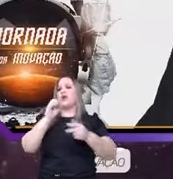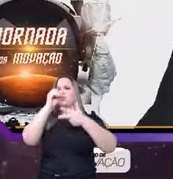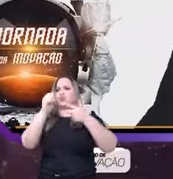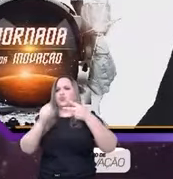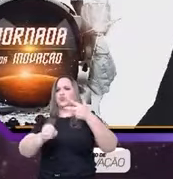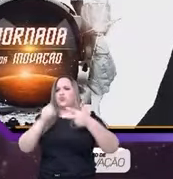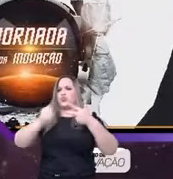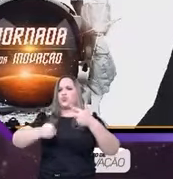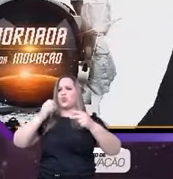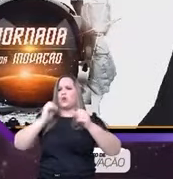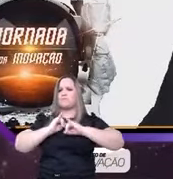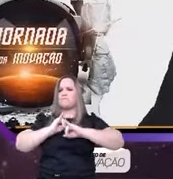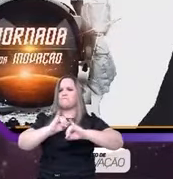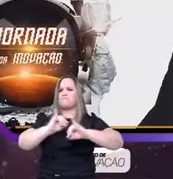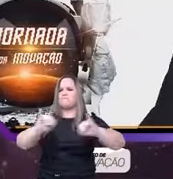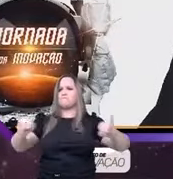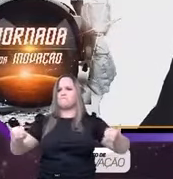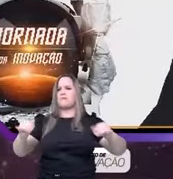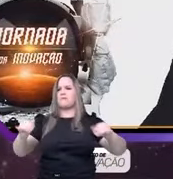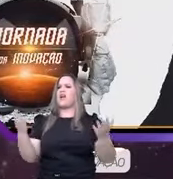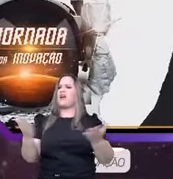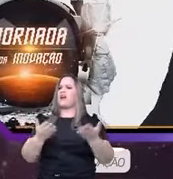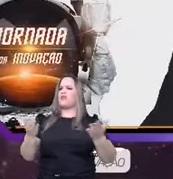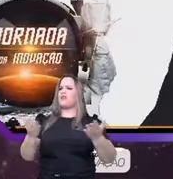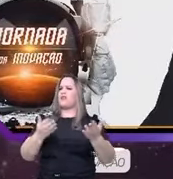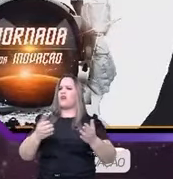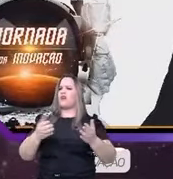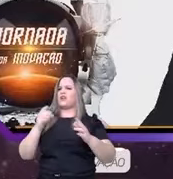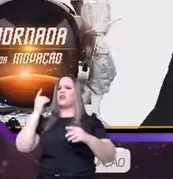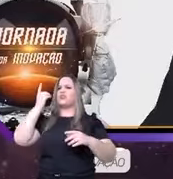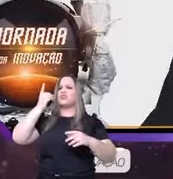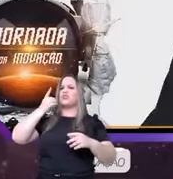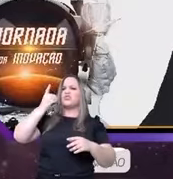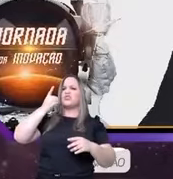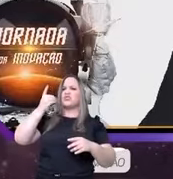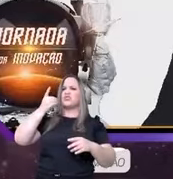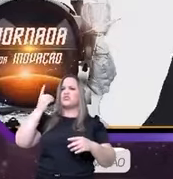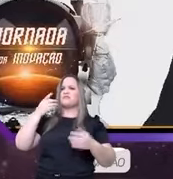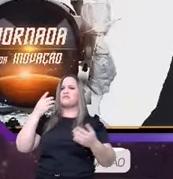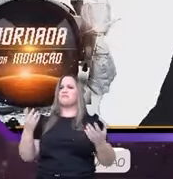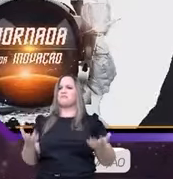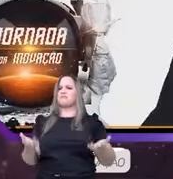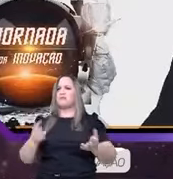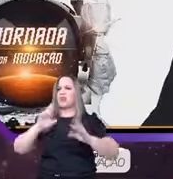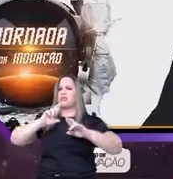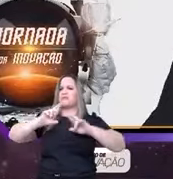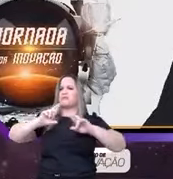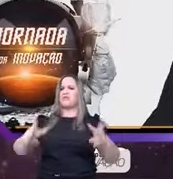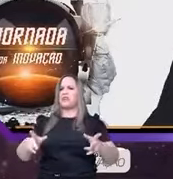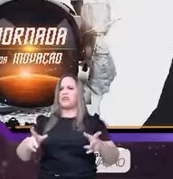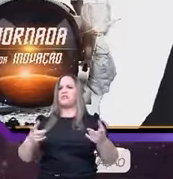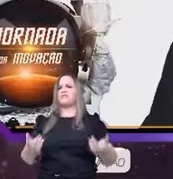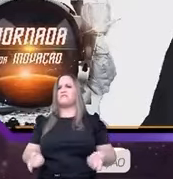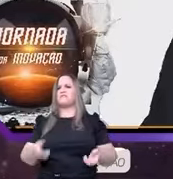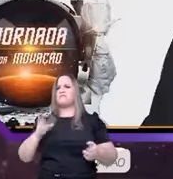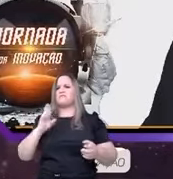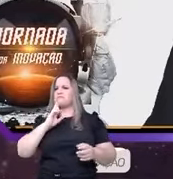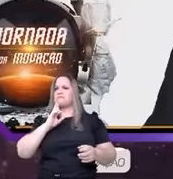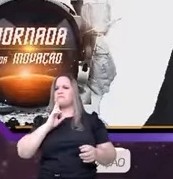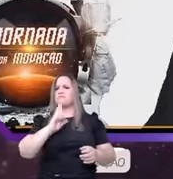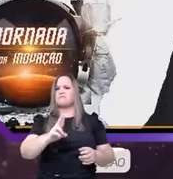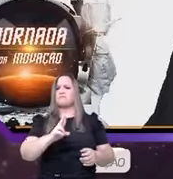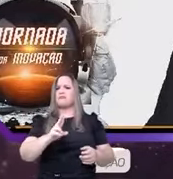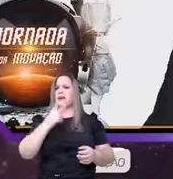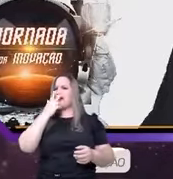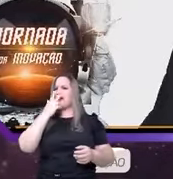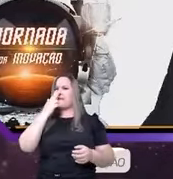Resultado, ferro nos advogados. Agora, direito é ou será o que a IA dirá. Resultado, ferro nos advogados e